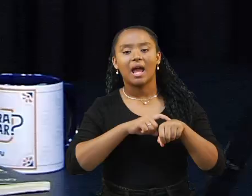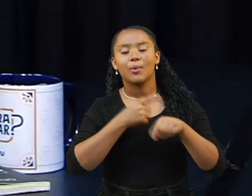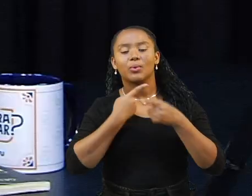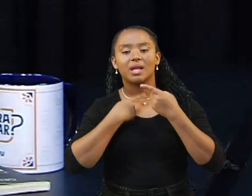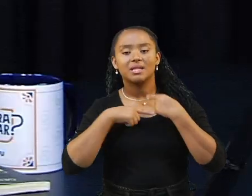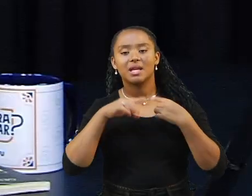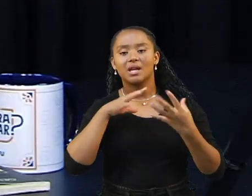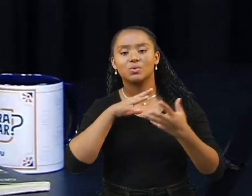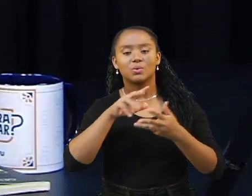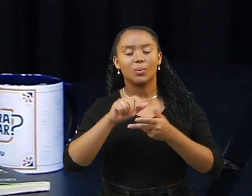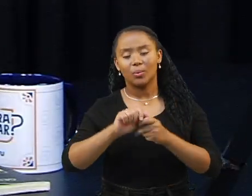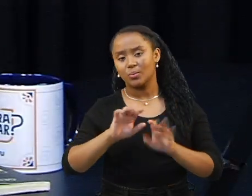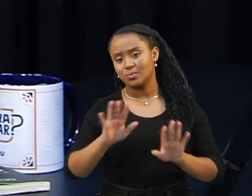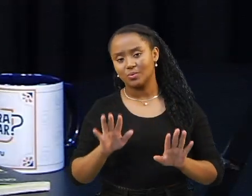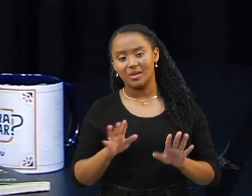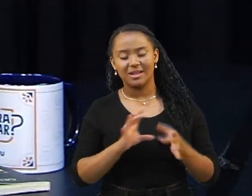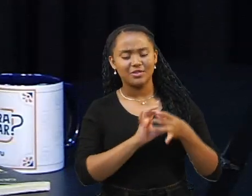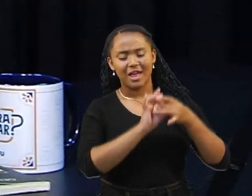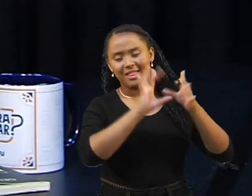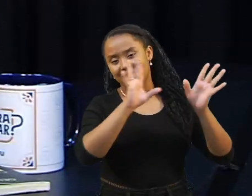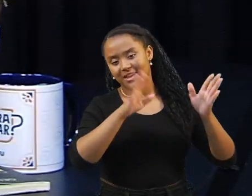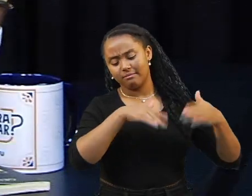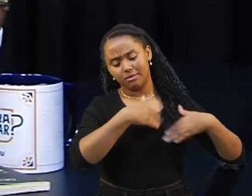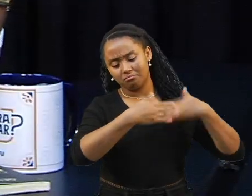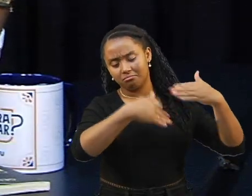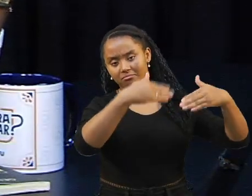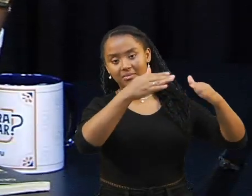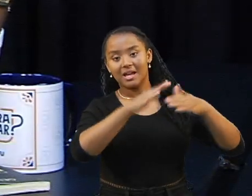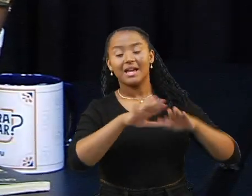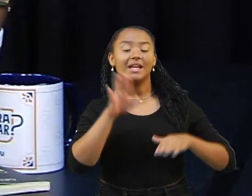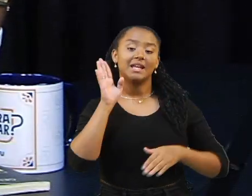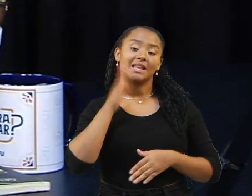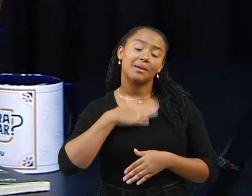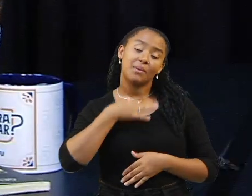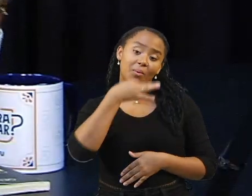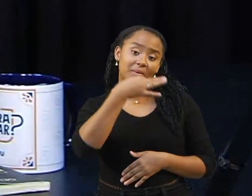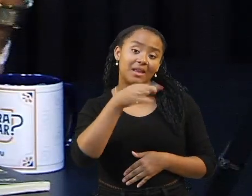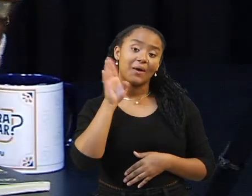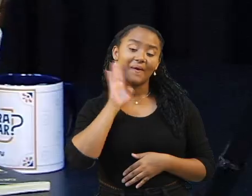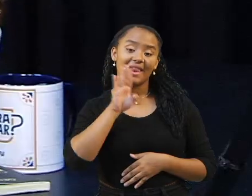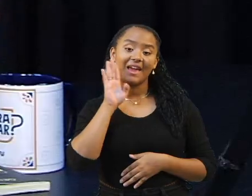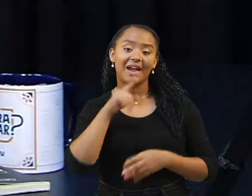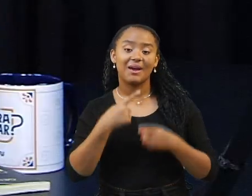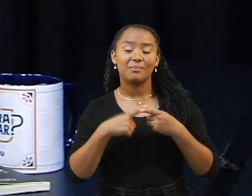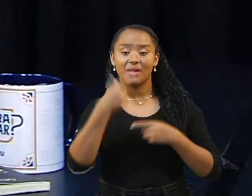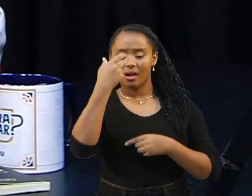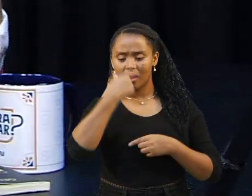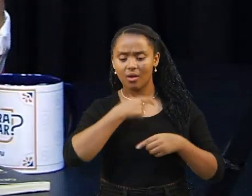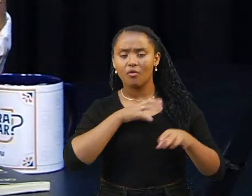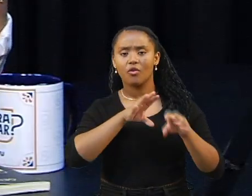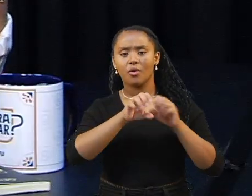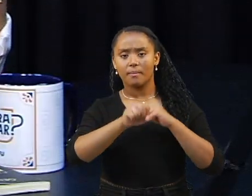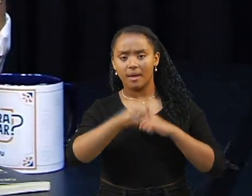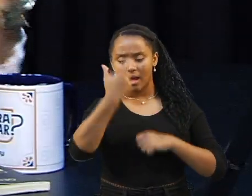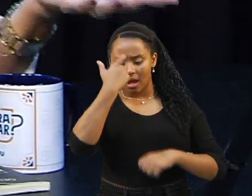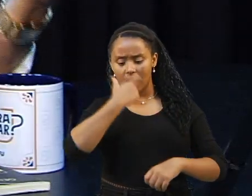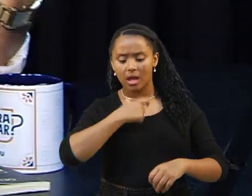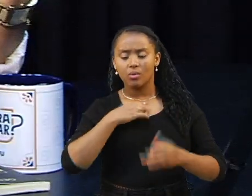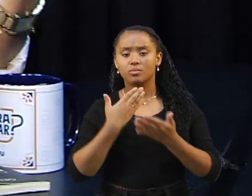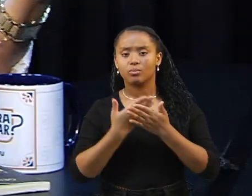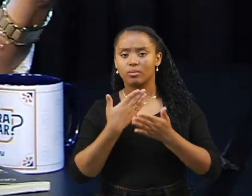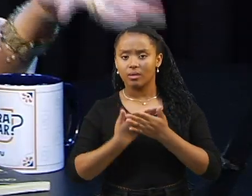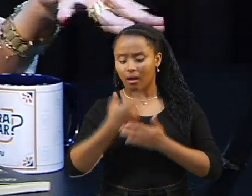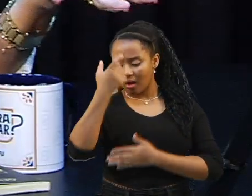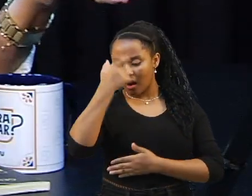mundo. E eu acho legal isso. Eu formei, eu